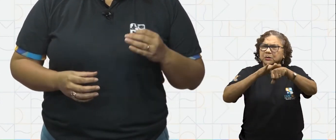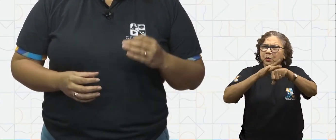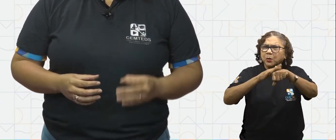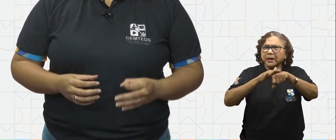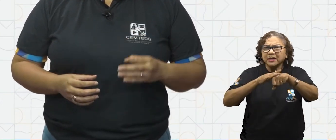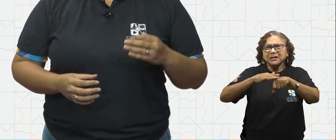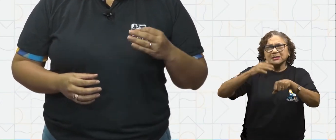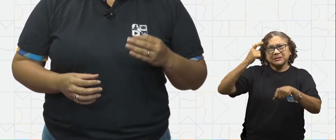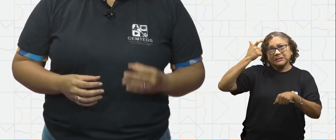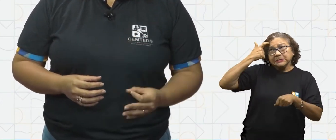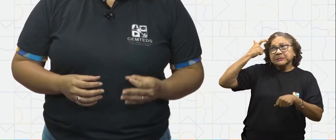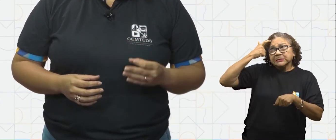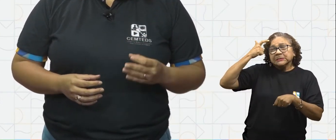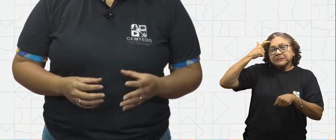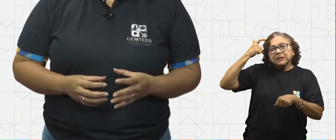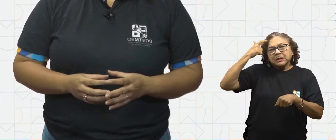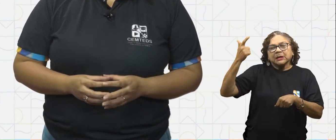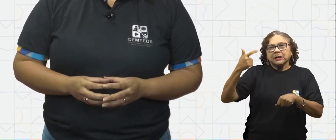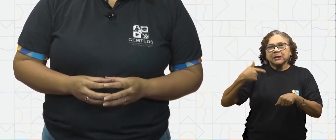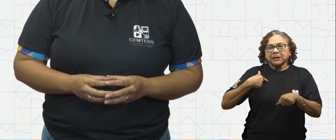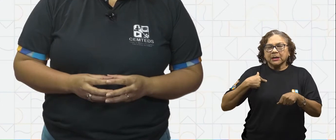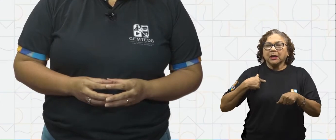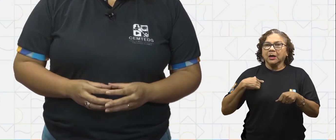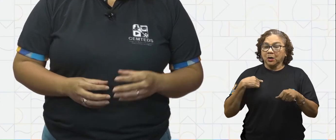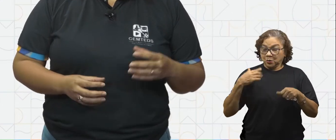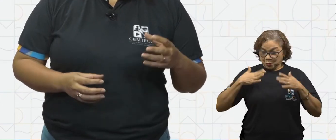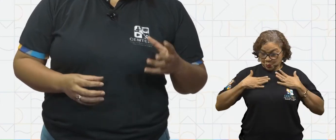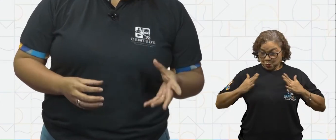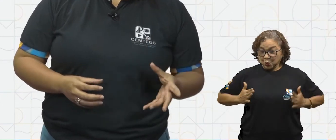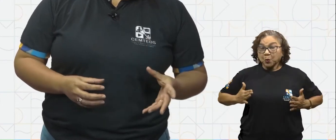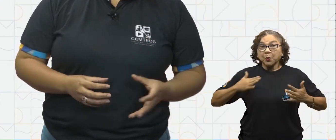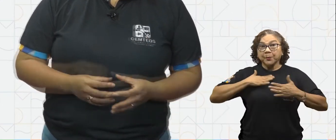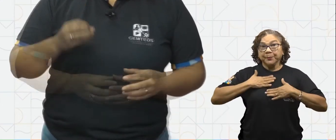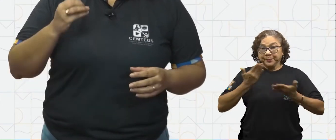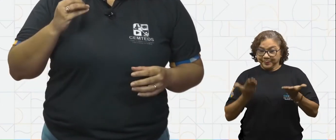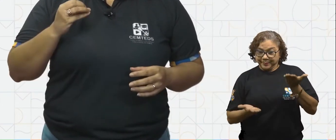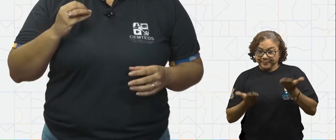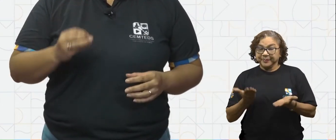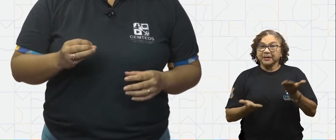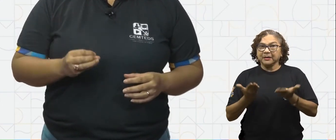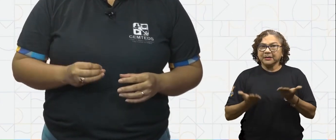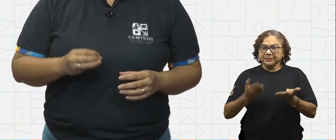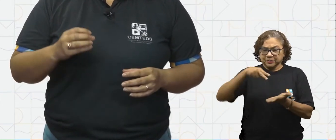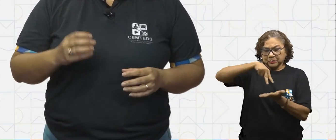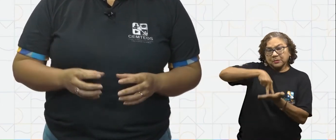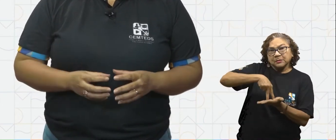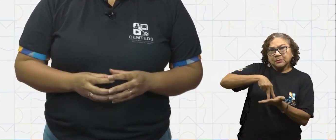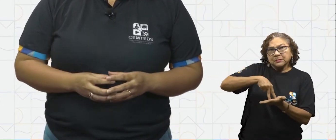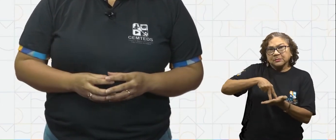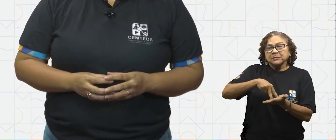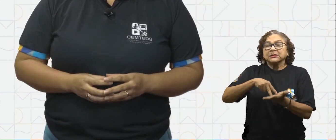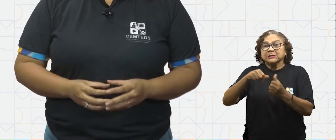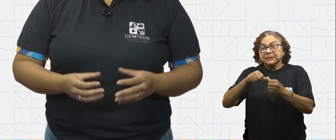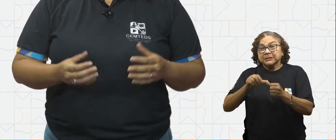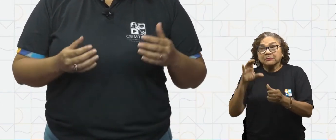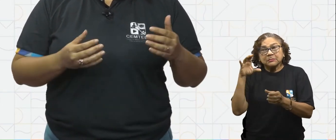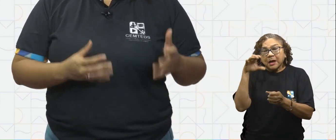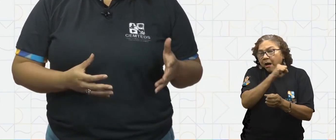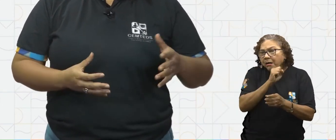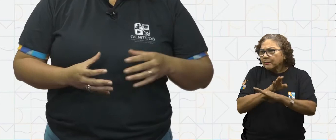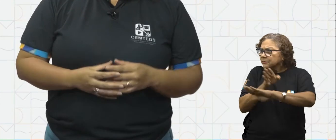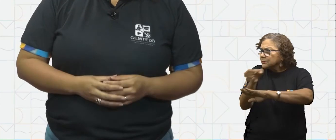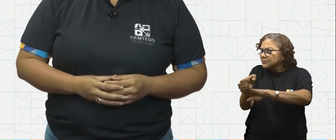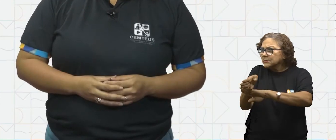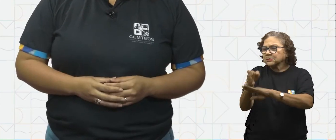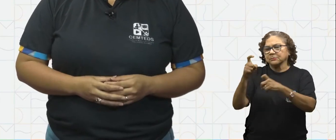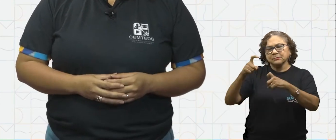possui 15% a menos do peso indicado para altura e idade. Quanto mais cedo for o diagnóstico,